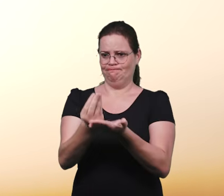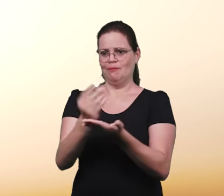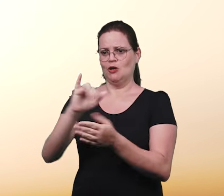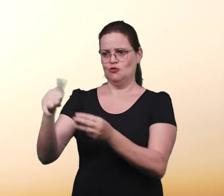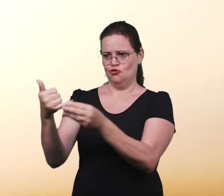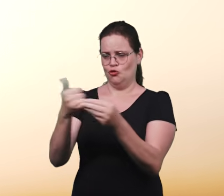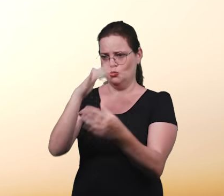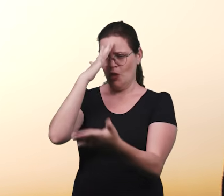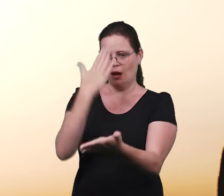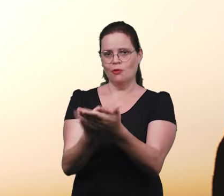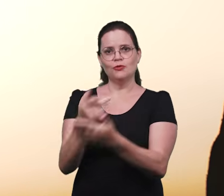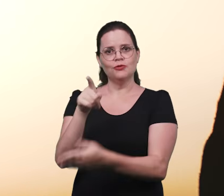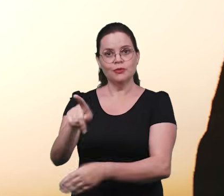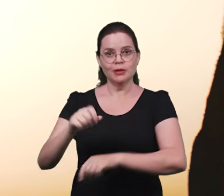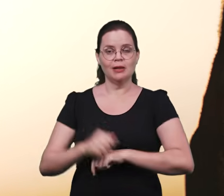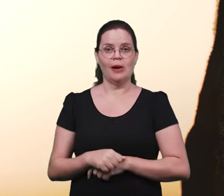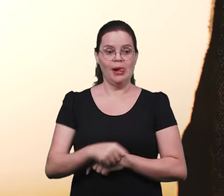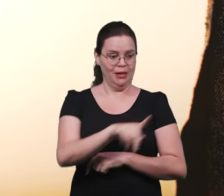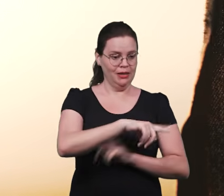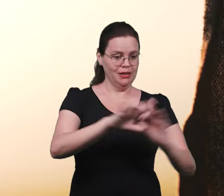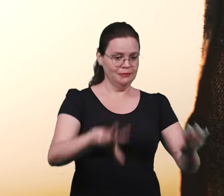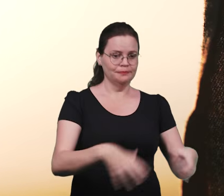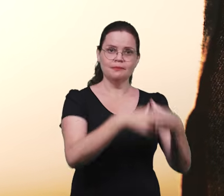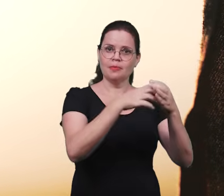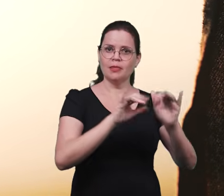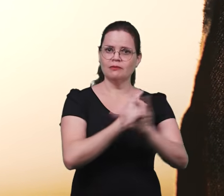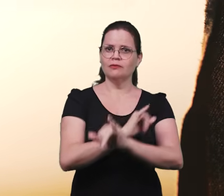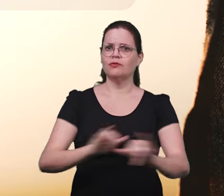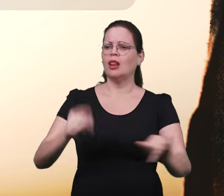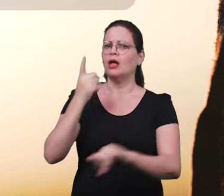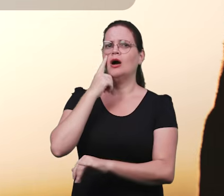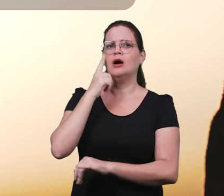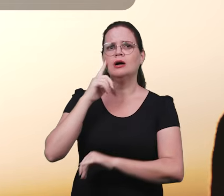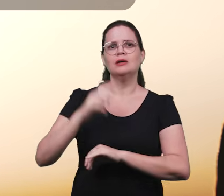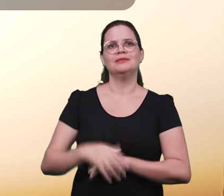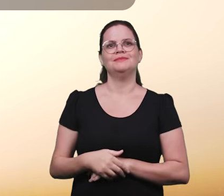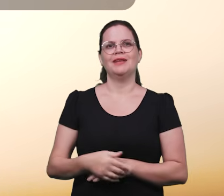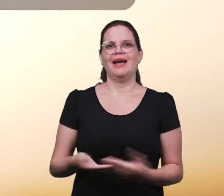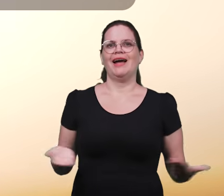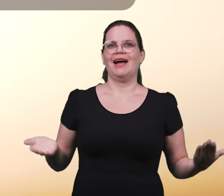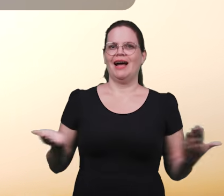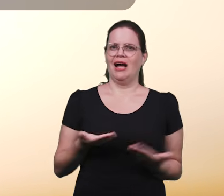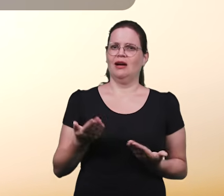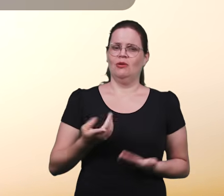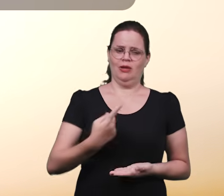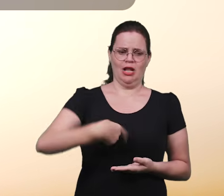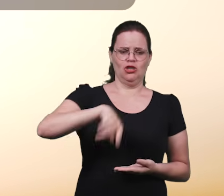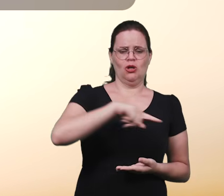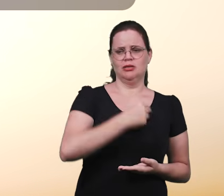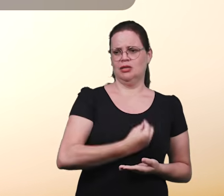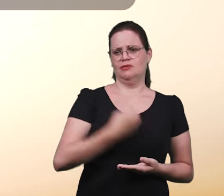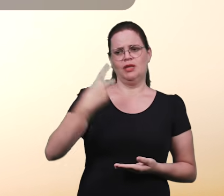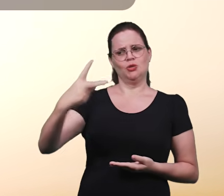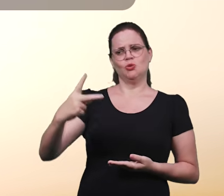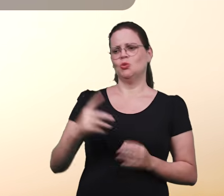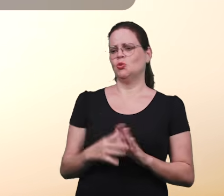Josué. E eles expressaram isso. Eles disseram assim: eis que agora estamos na tua